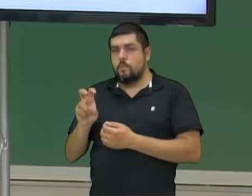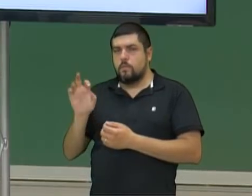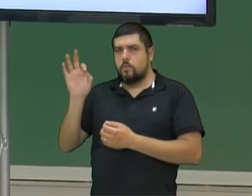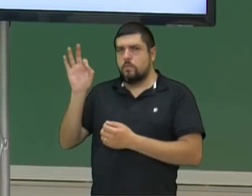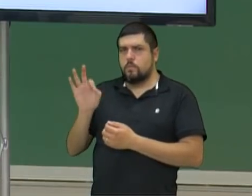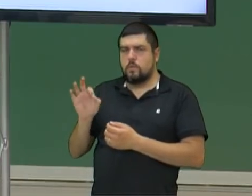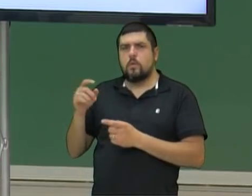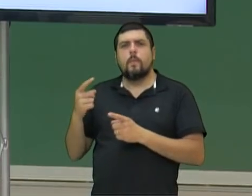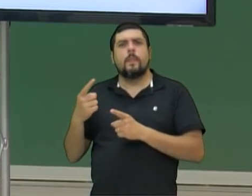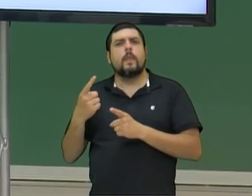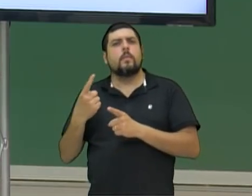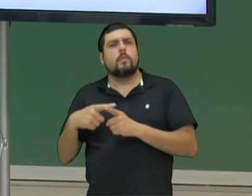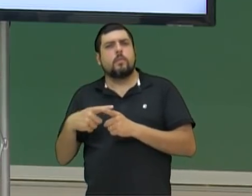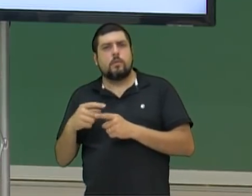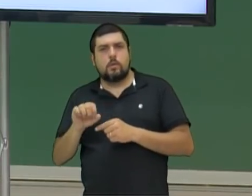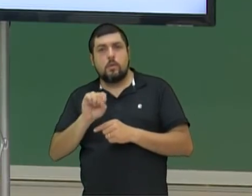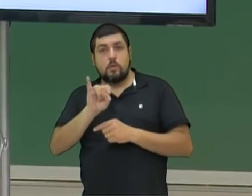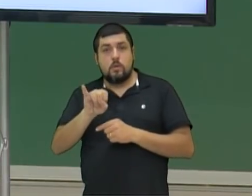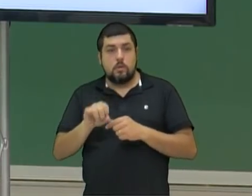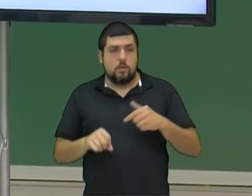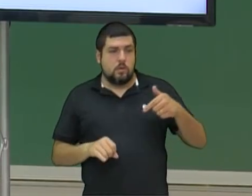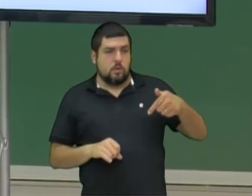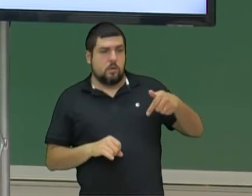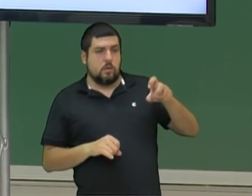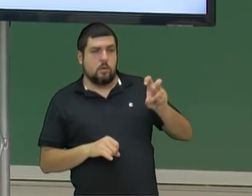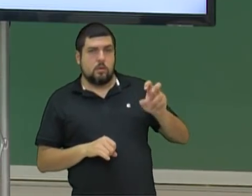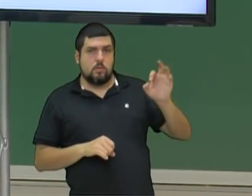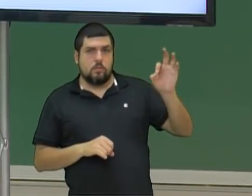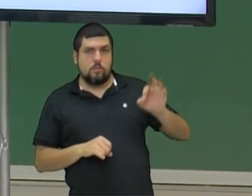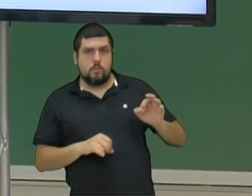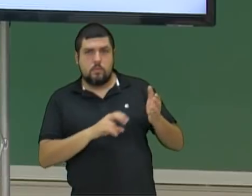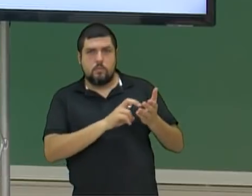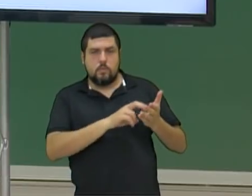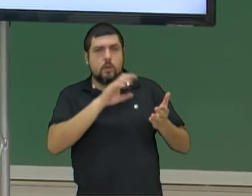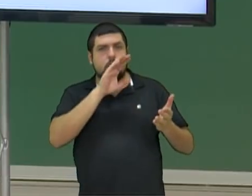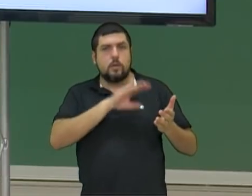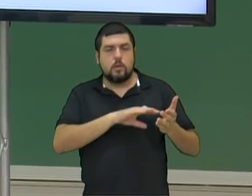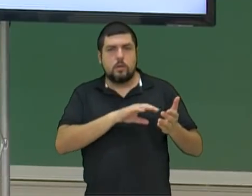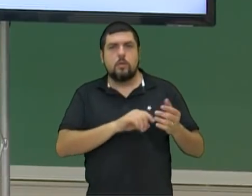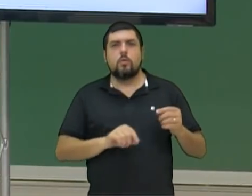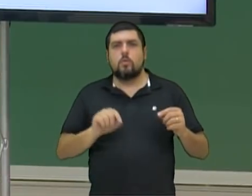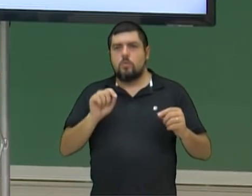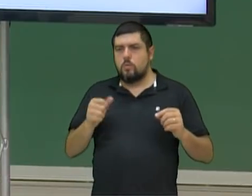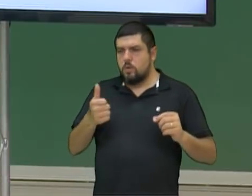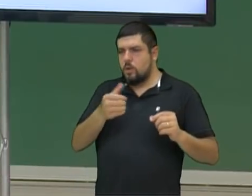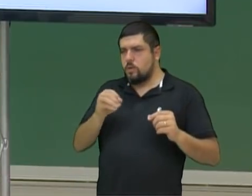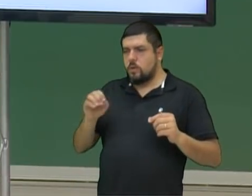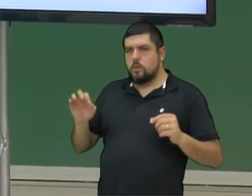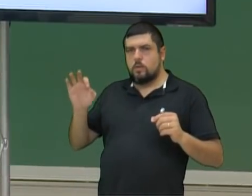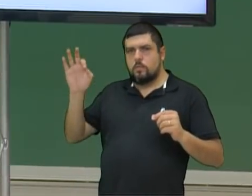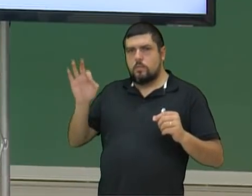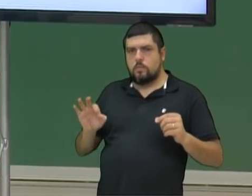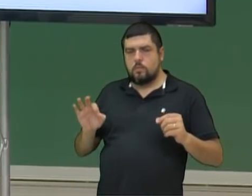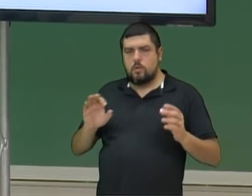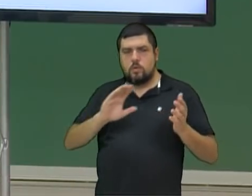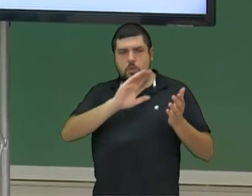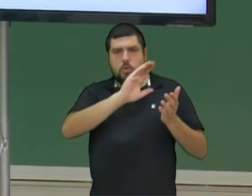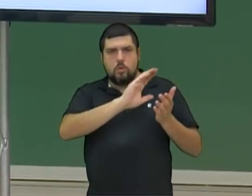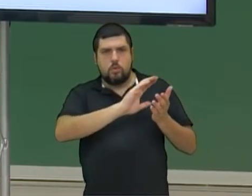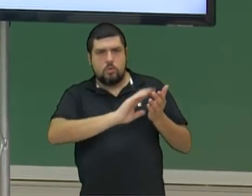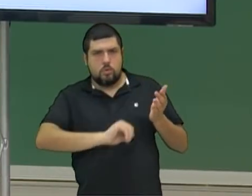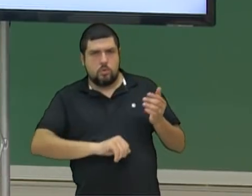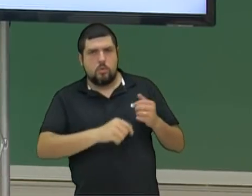25%, porque se eu tenho 75% manhã e tarde, eu pego os 100%, que é o total que eu posso chegar, e tiro os 75% que